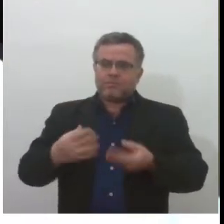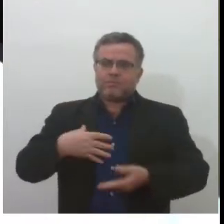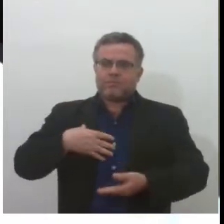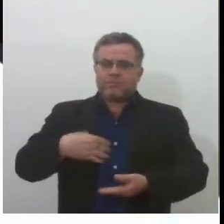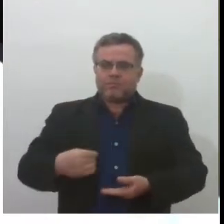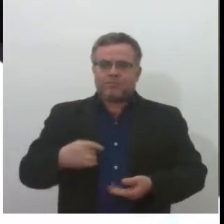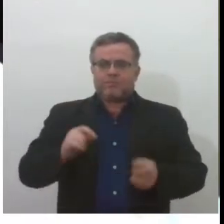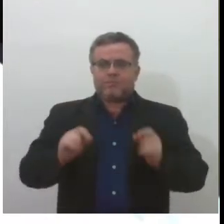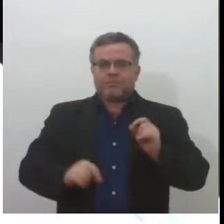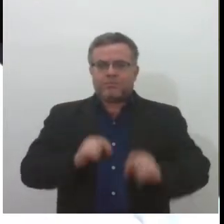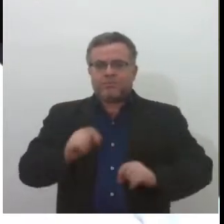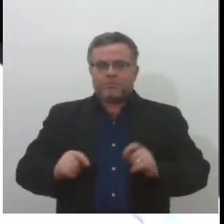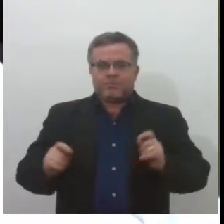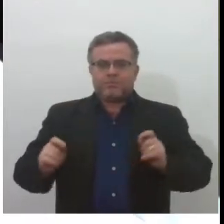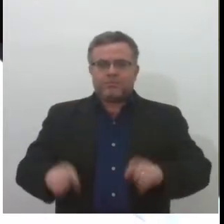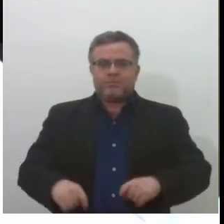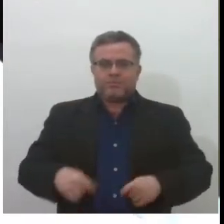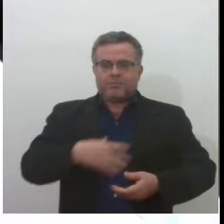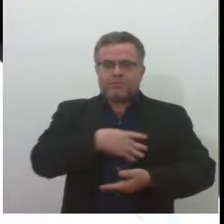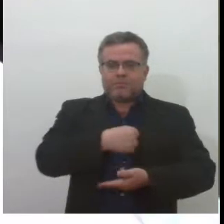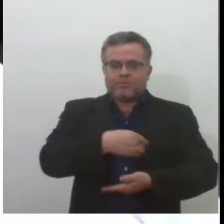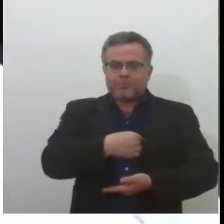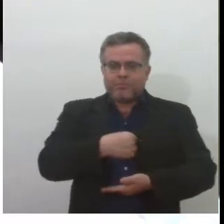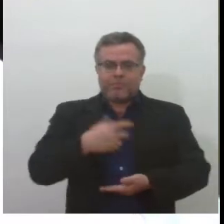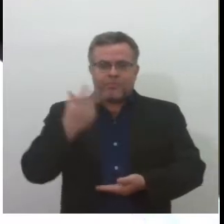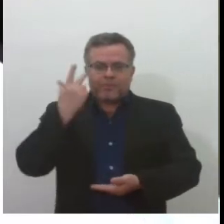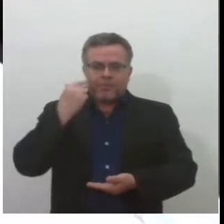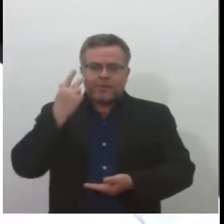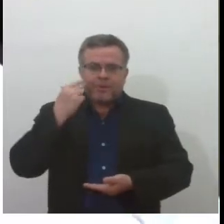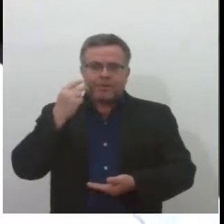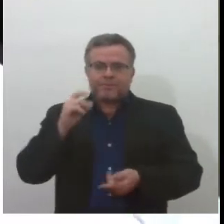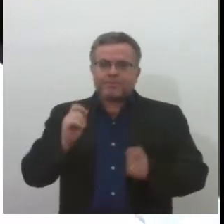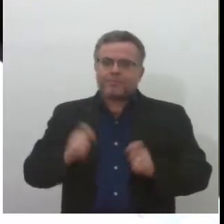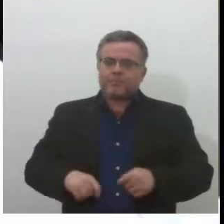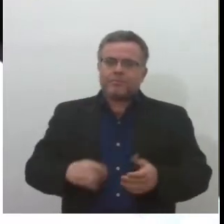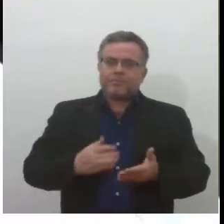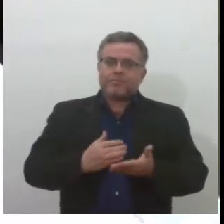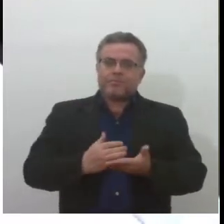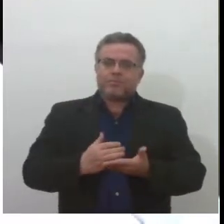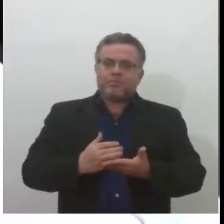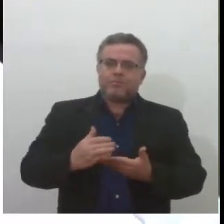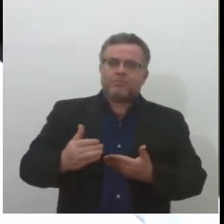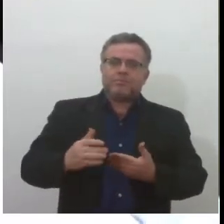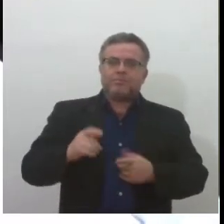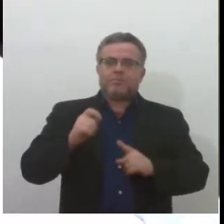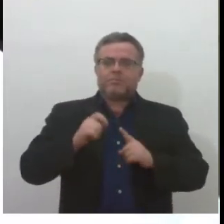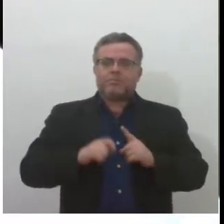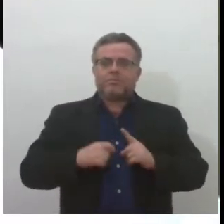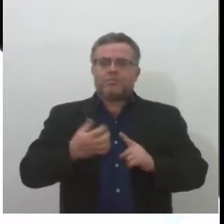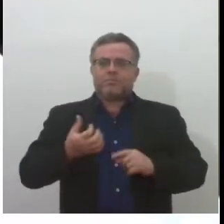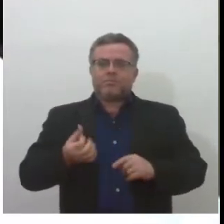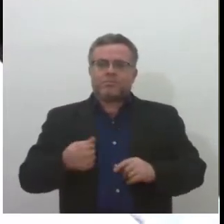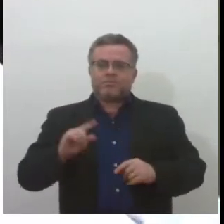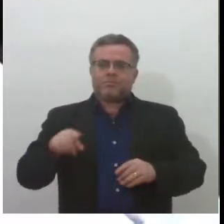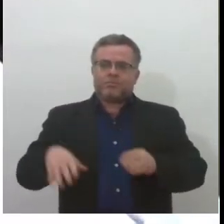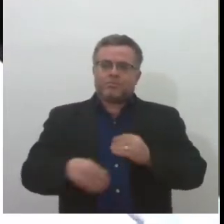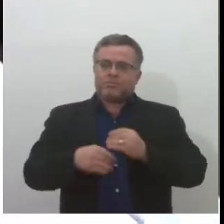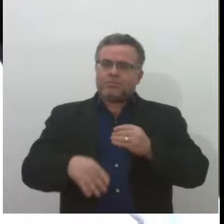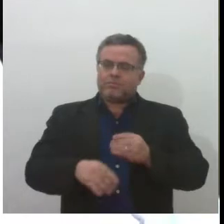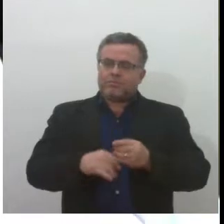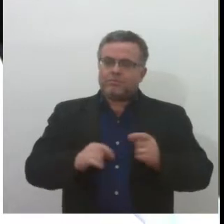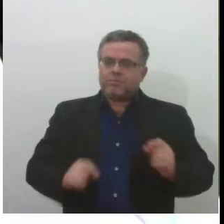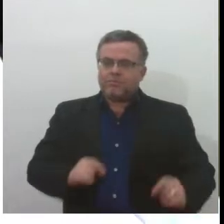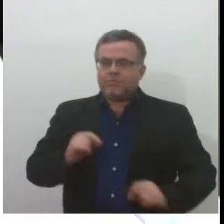que eles sejam amamentados informar exclusiva nos primeiros seis meses depois com as complementações mas que